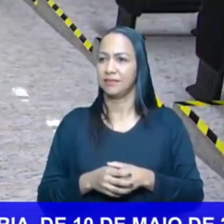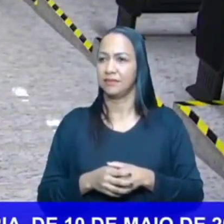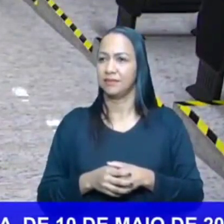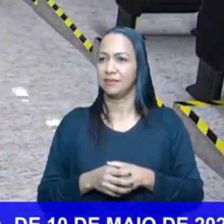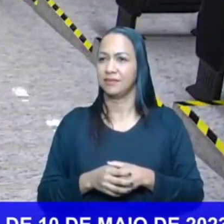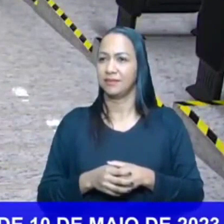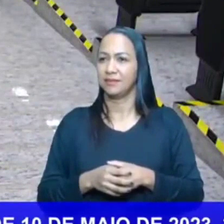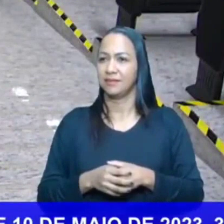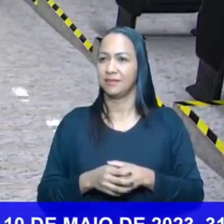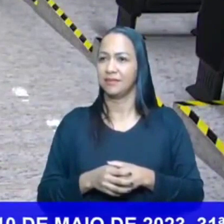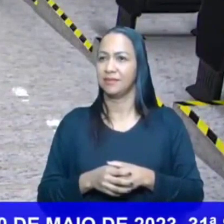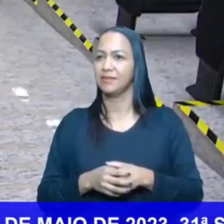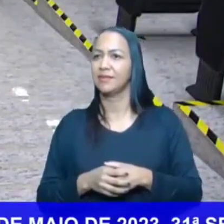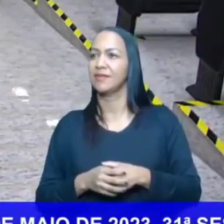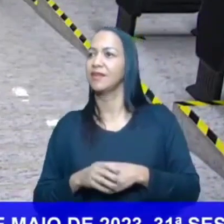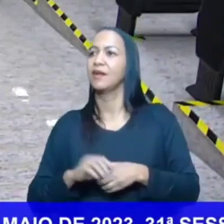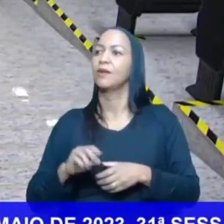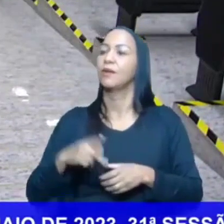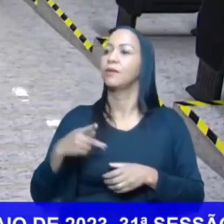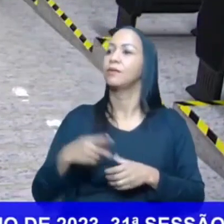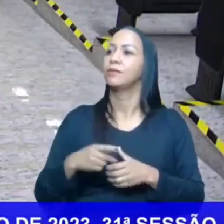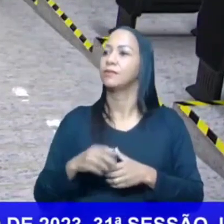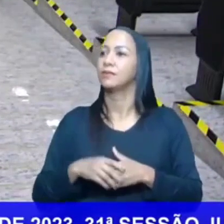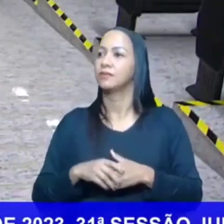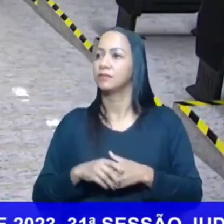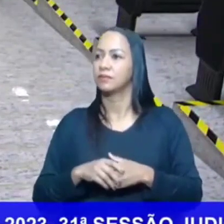Oi, Paulo. Está sem áudio, Paulo.